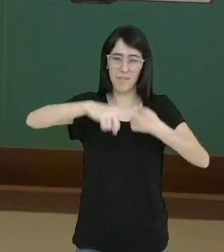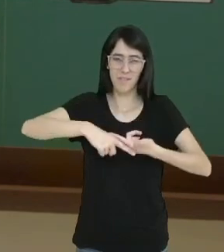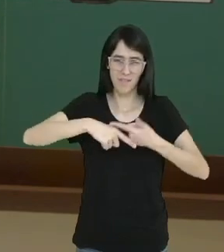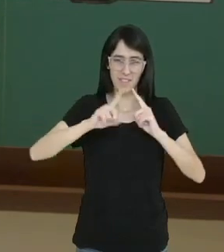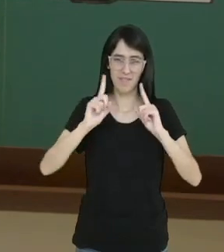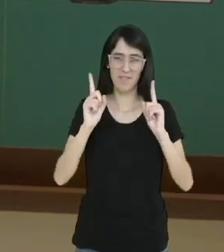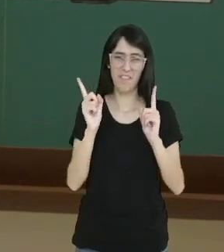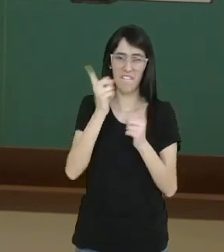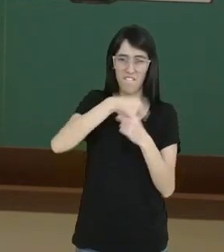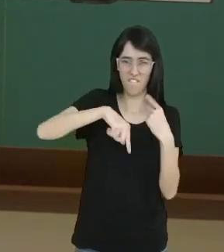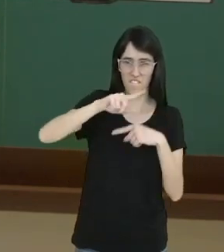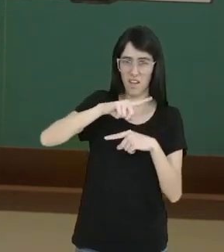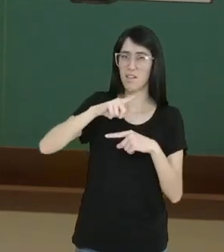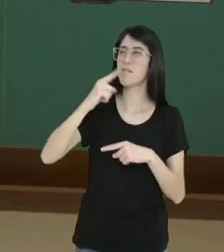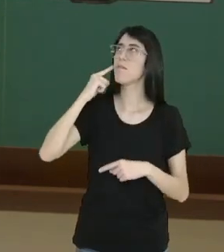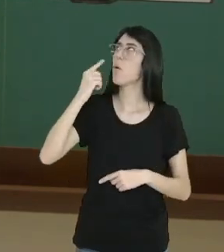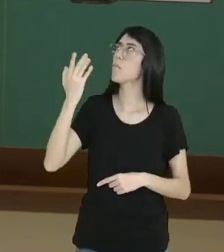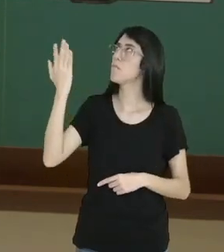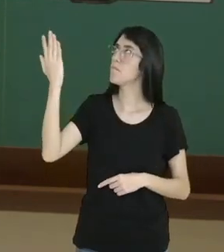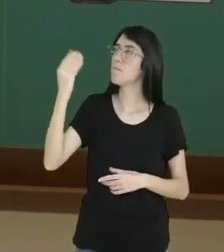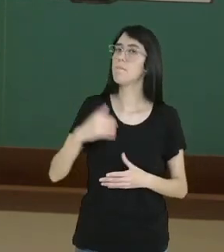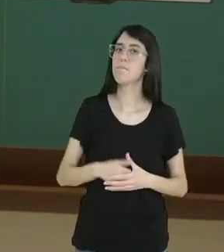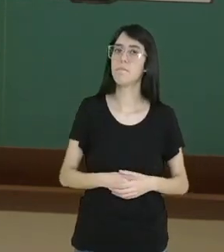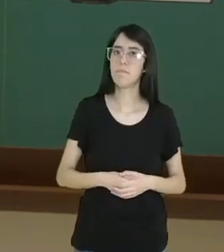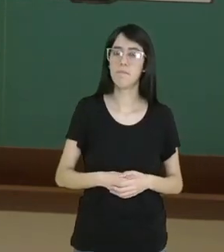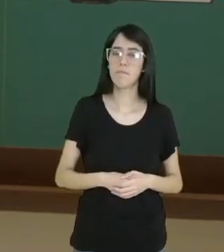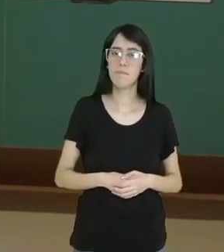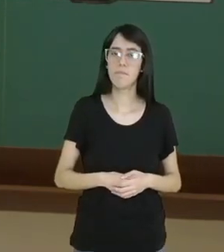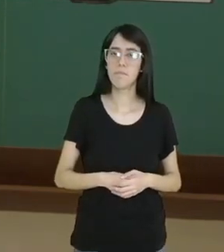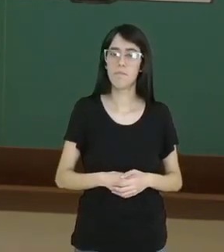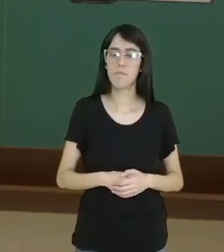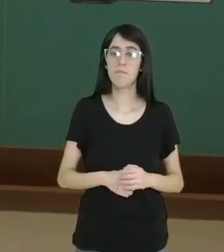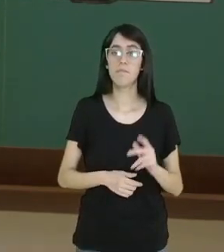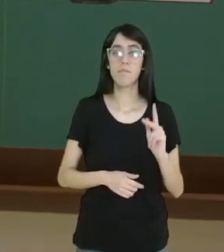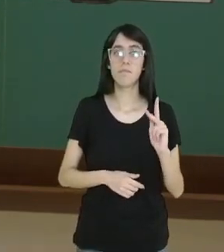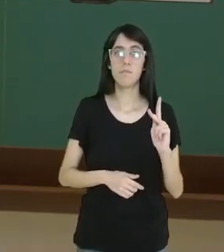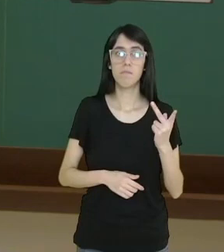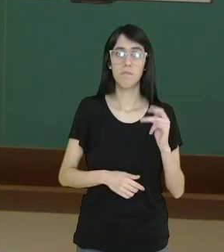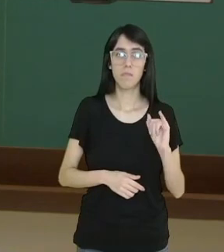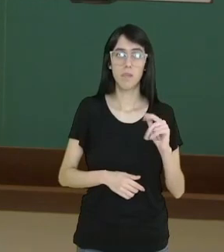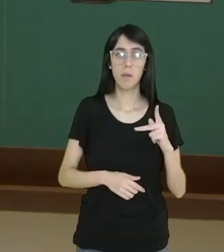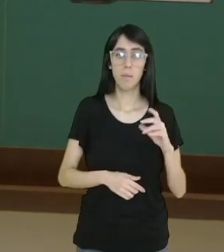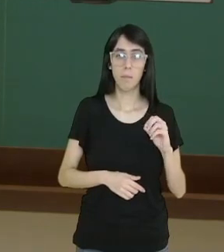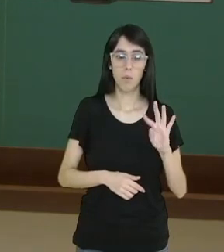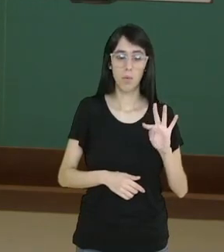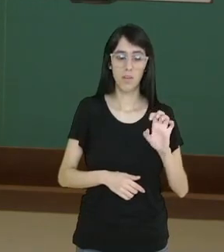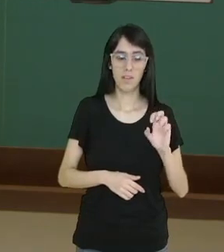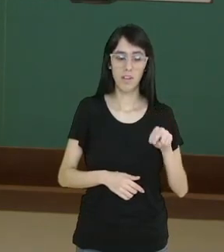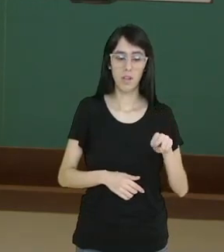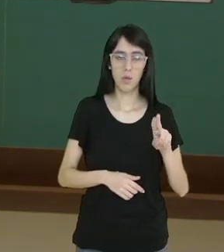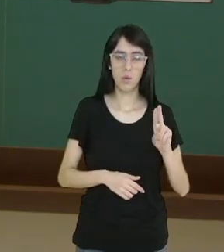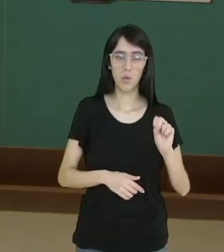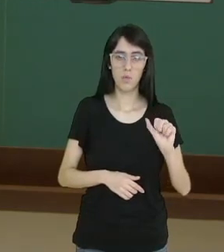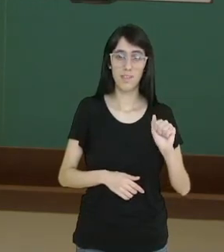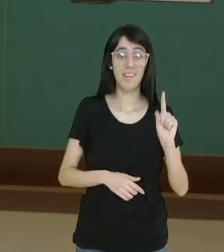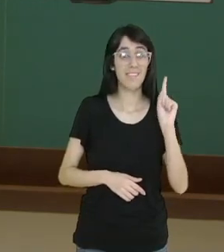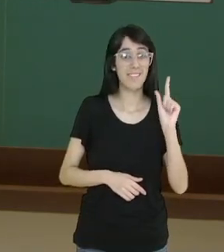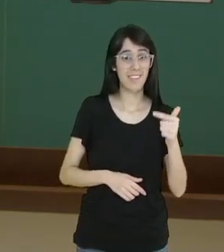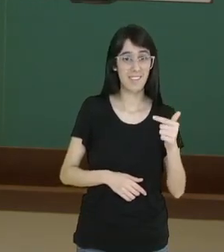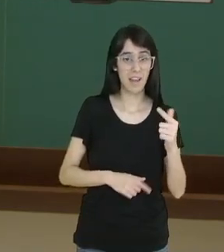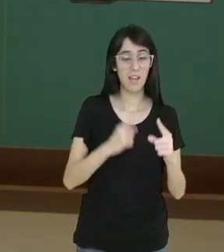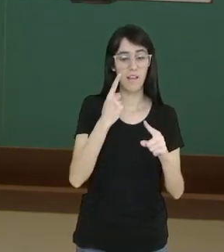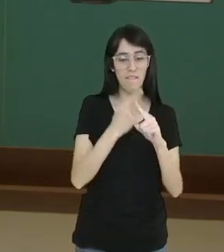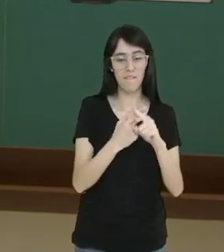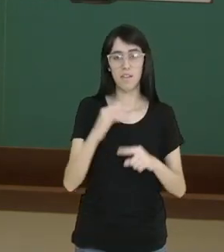questão. X é o meu cateto em questão. Hipotenusa vezes o t. Hipotenusa, 17 vezes o t. Só que o x eu tenho, eu acabei